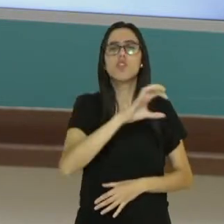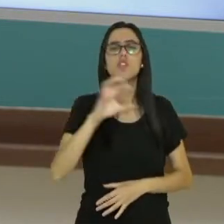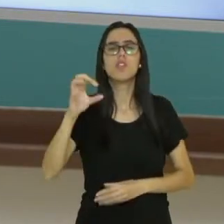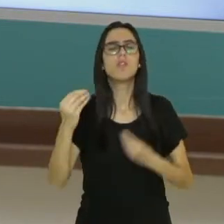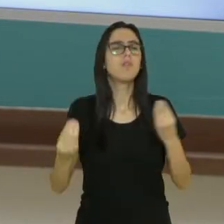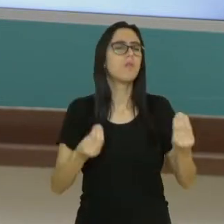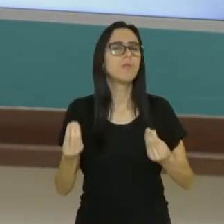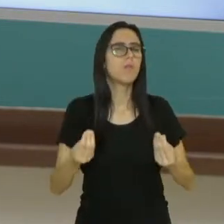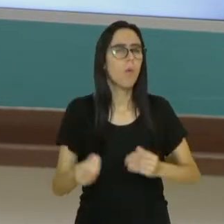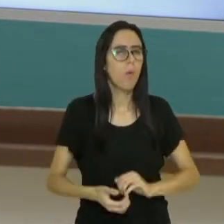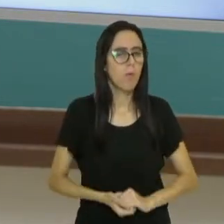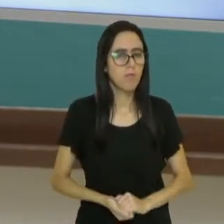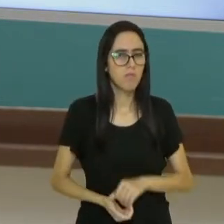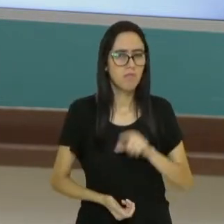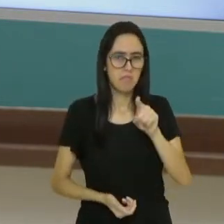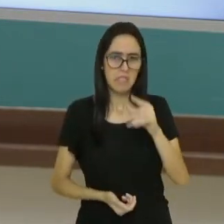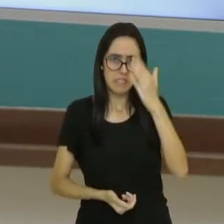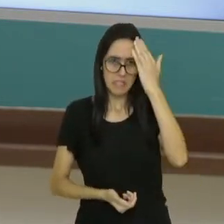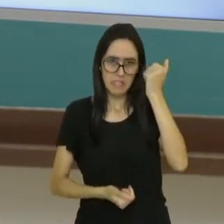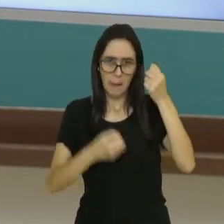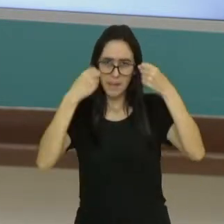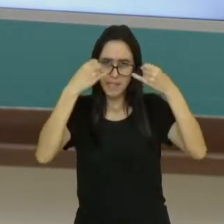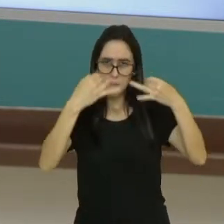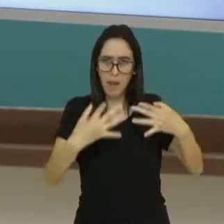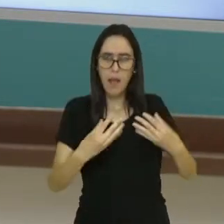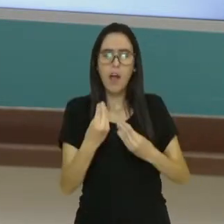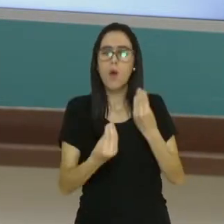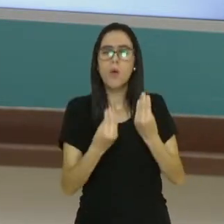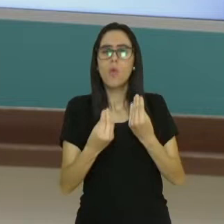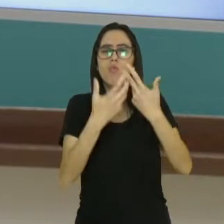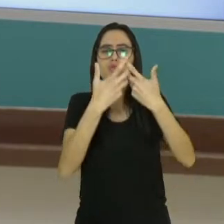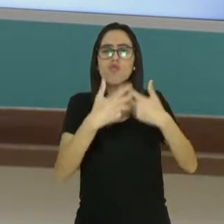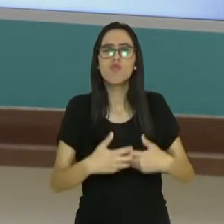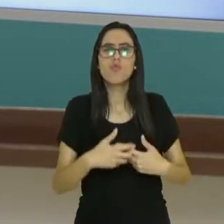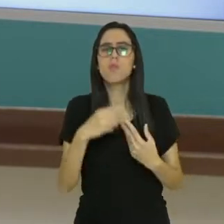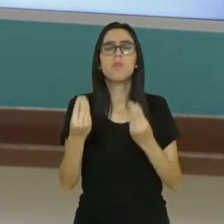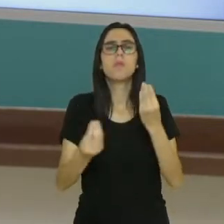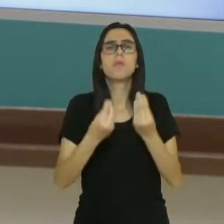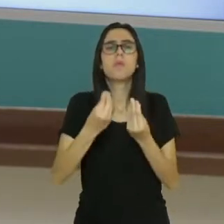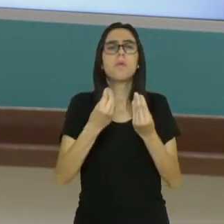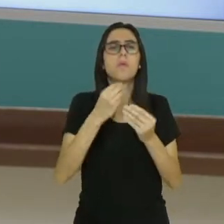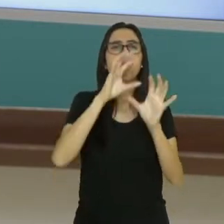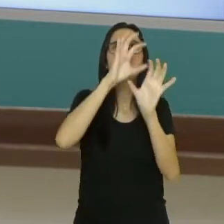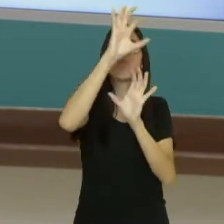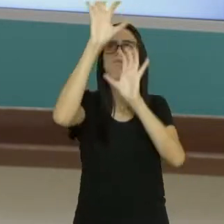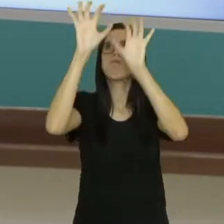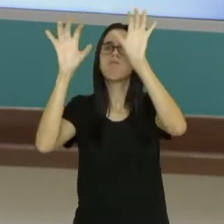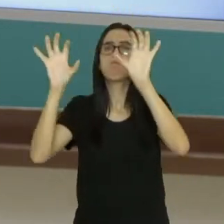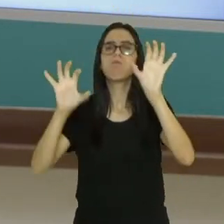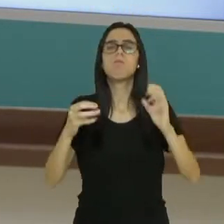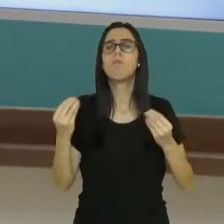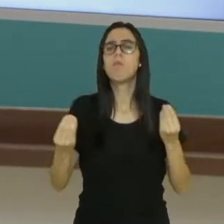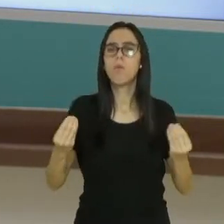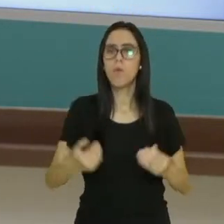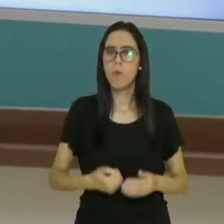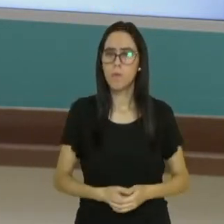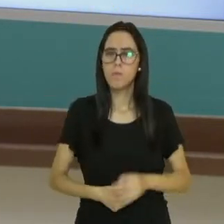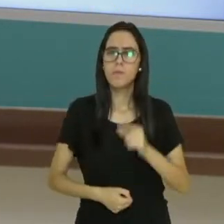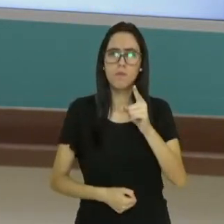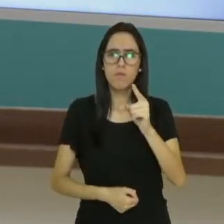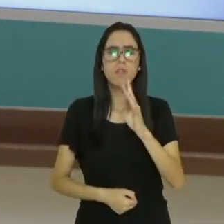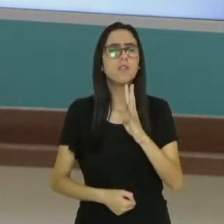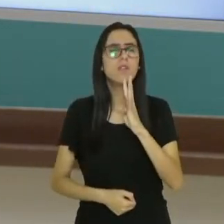que você consegue explicar ou você entende alguma característica sobre esse assunto? E você já ouviu falar